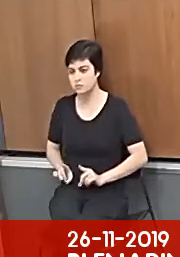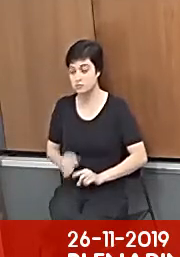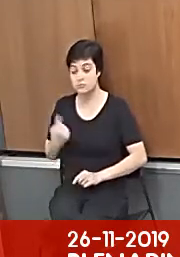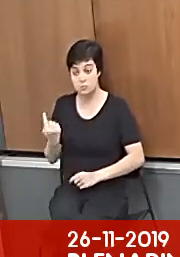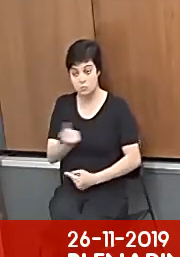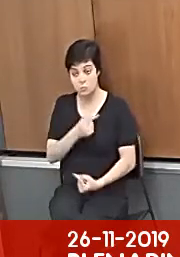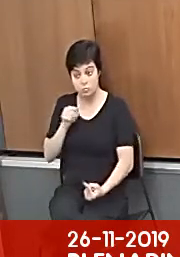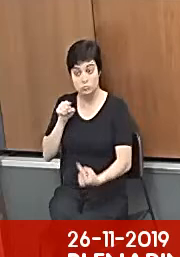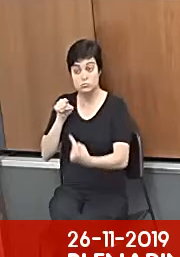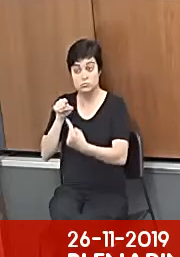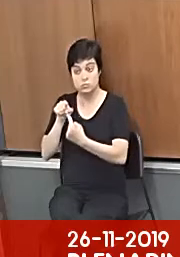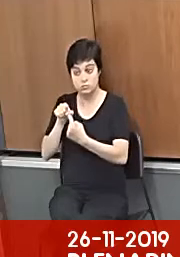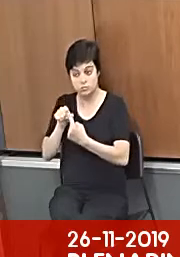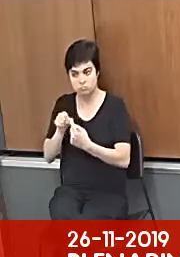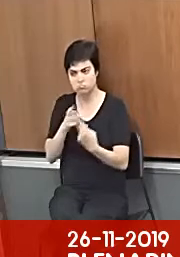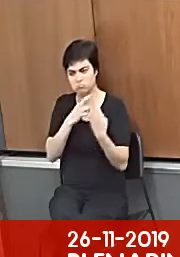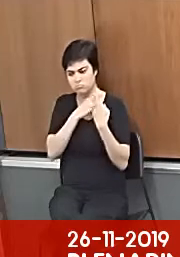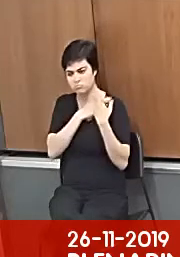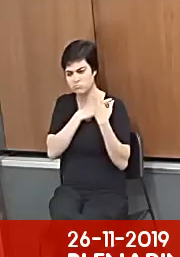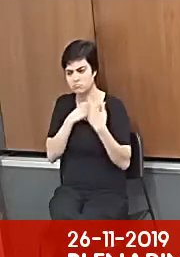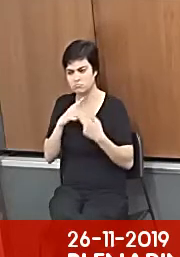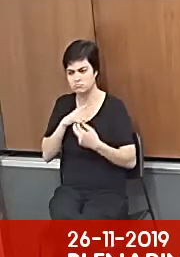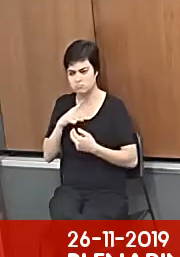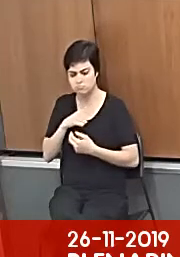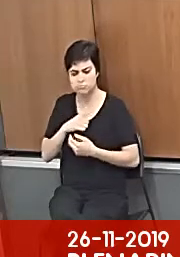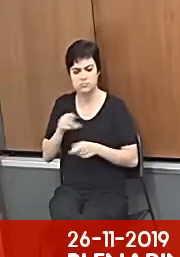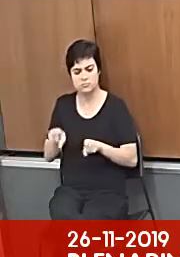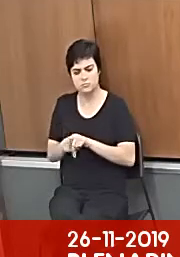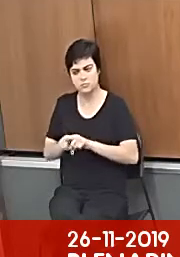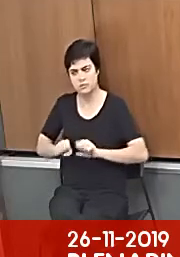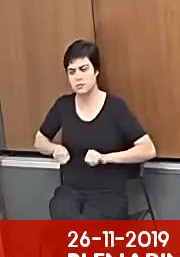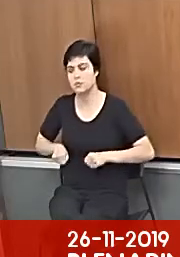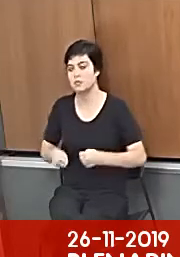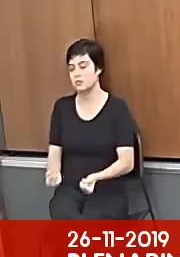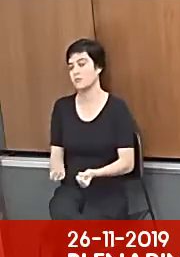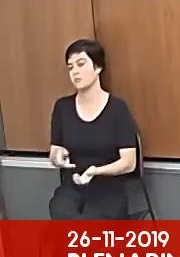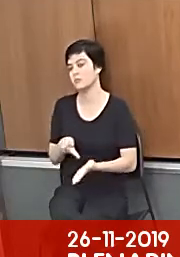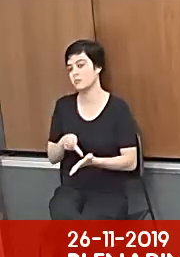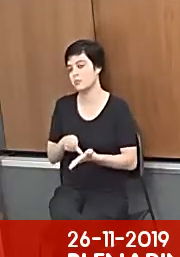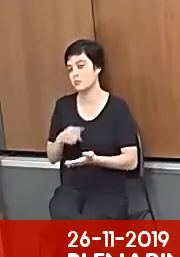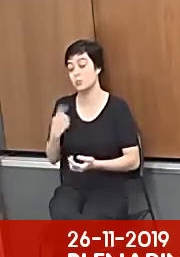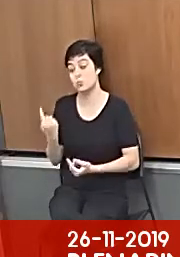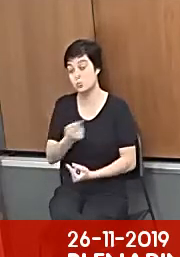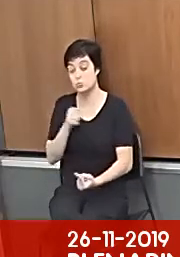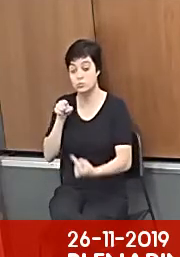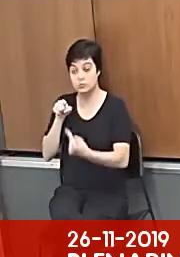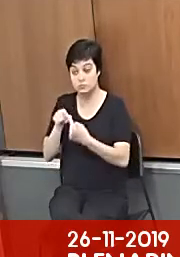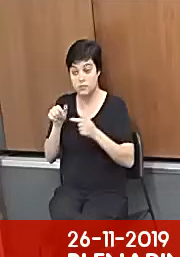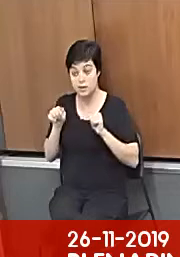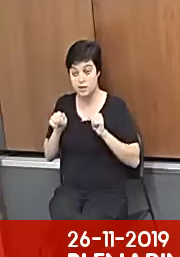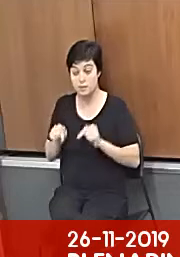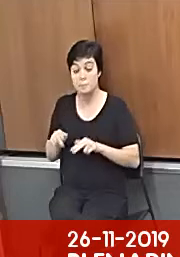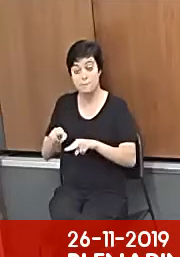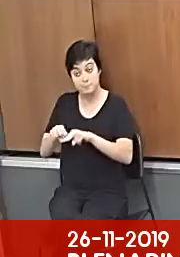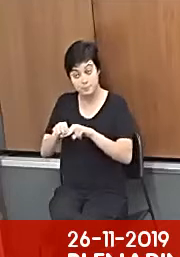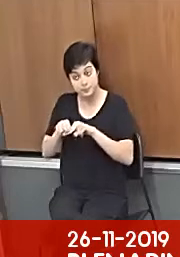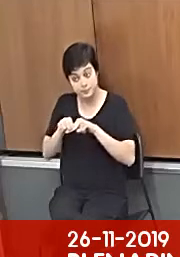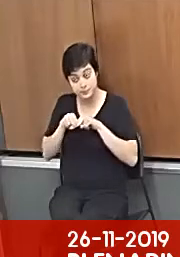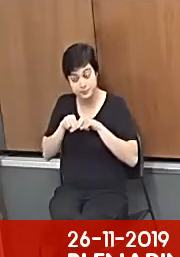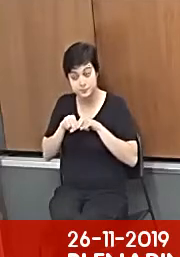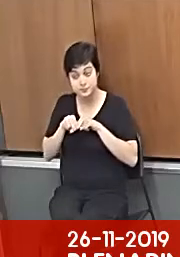nossa função estar atento a tudo isso e defendê-los. E esse é o nosso objetivo aqui. Então, por isso,